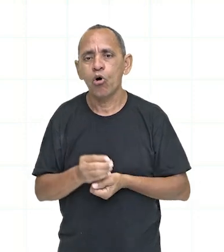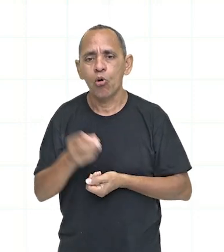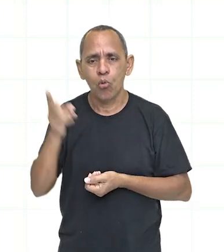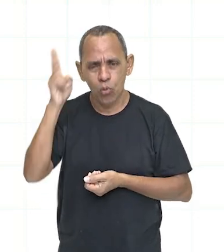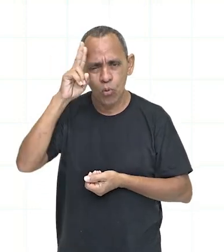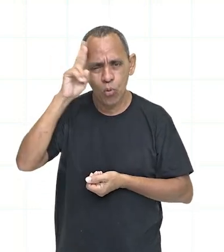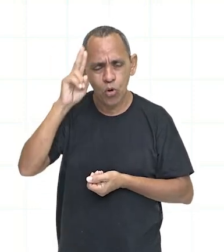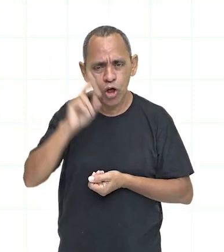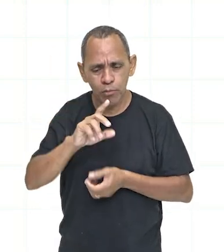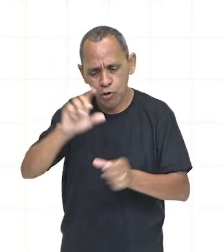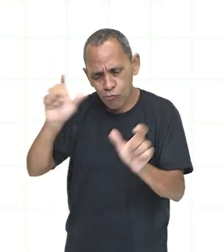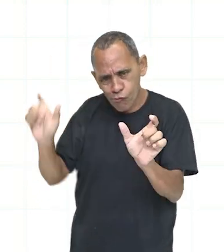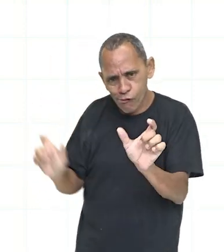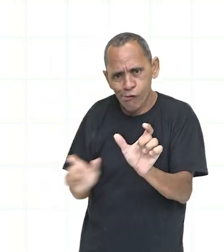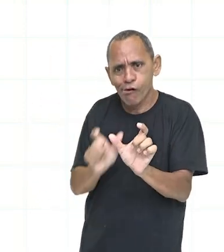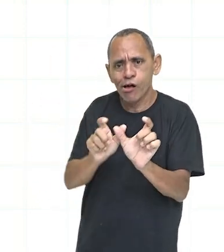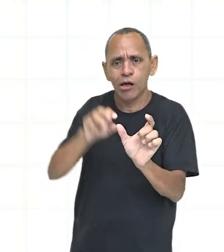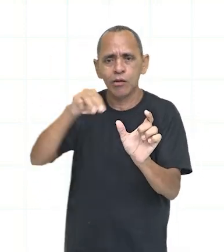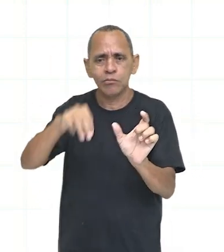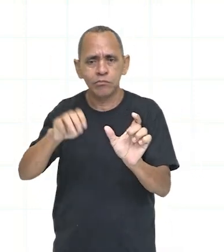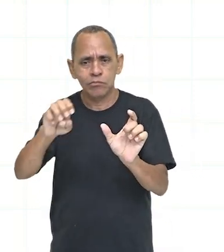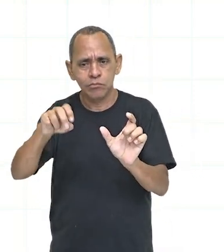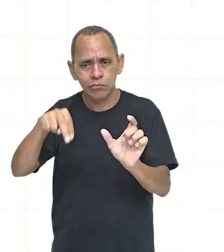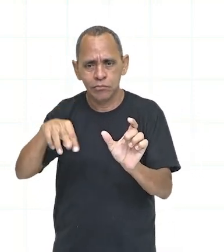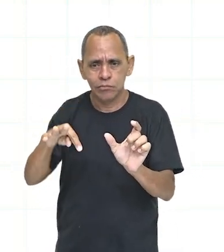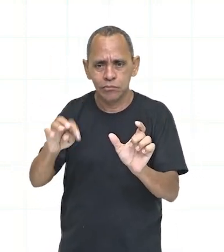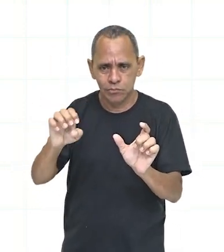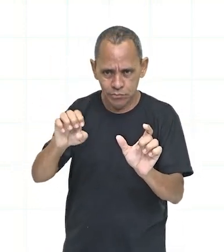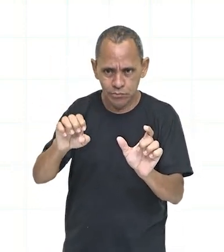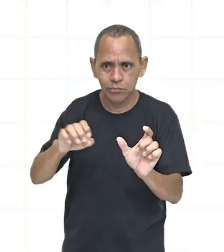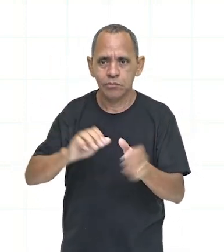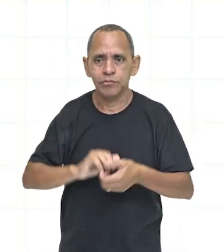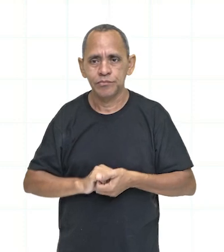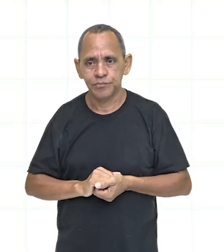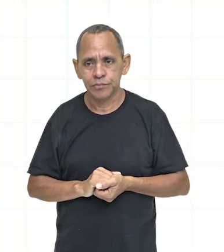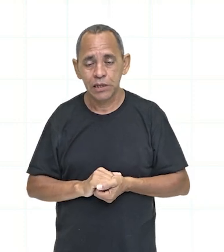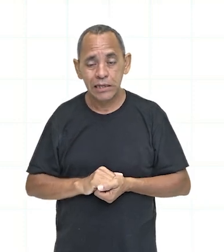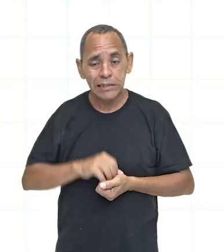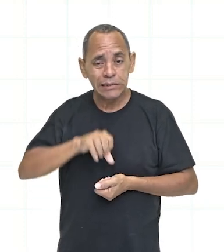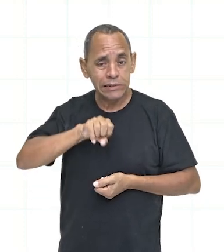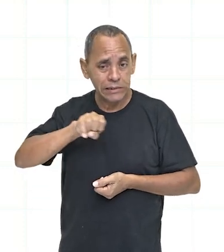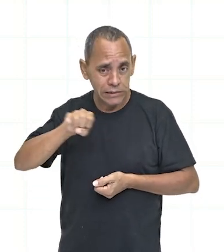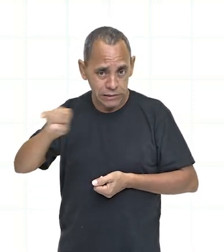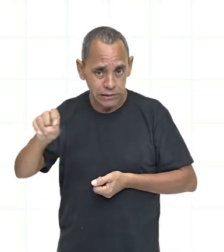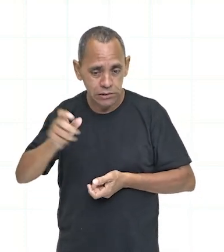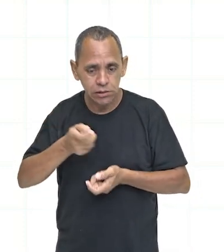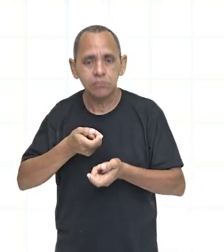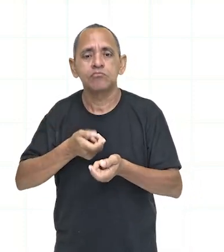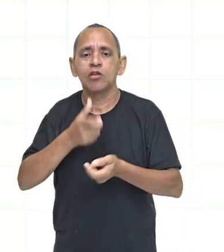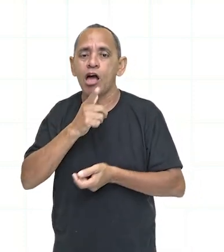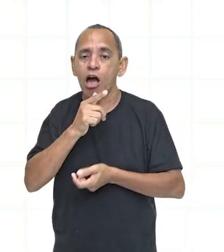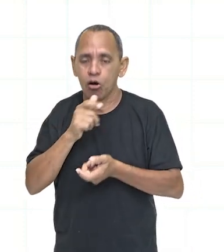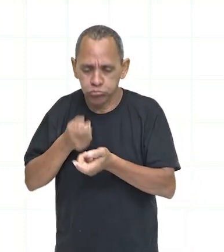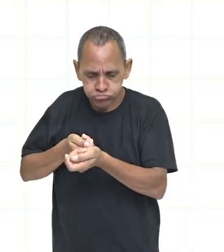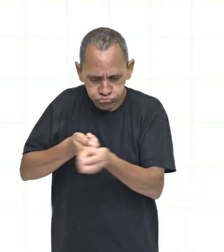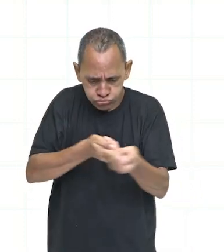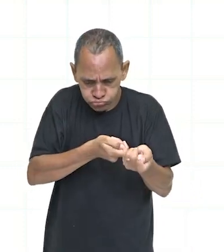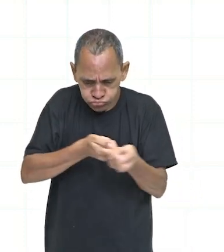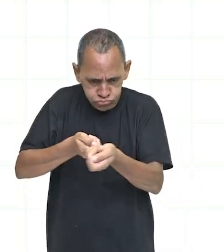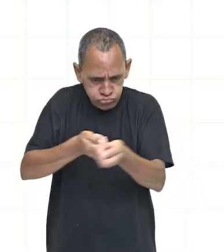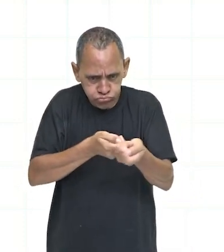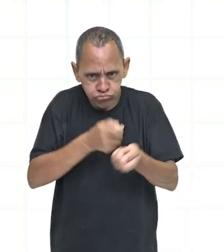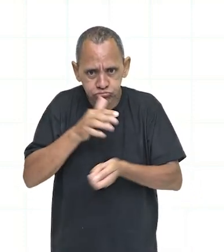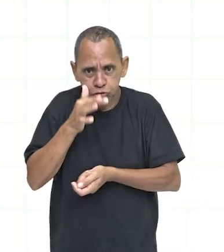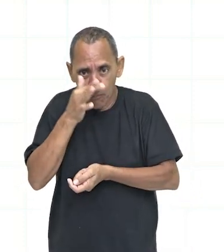portuguesa. Regularmente, regularly, regularmente. Então, se eu regar as plantas regularmente, essa é a condição, está